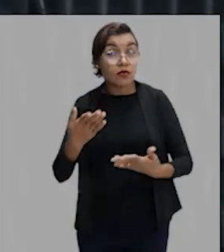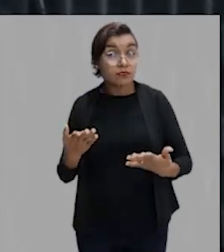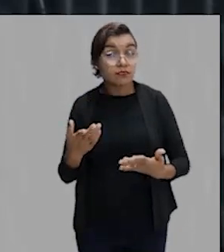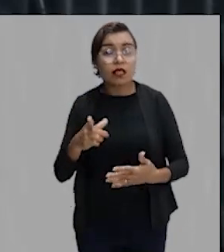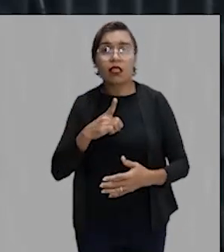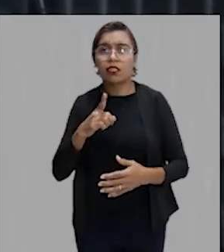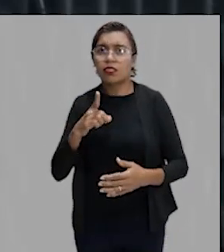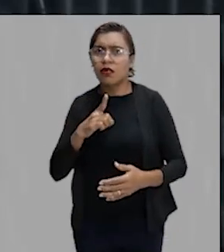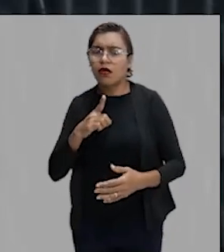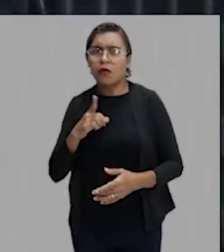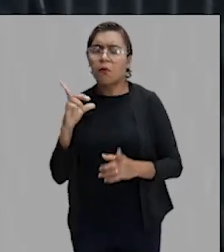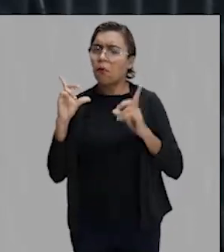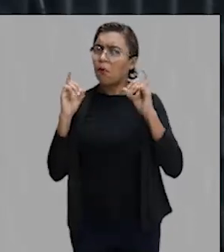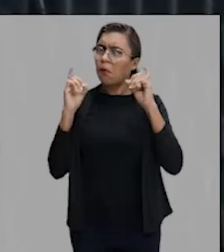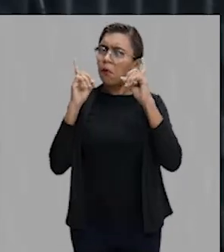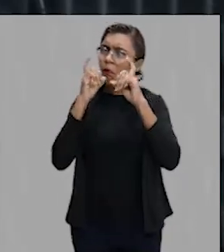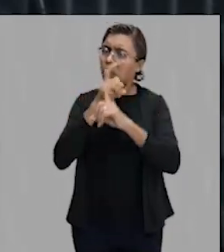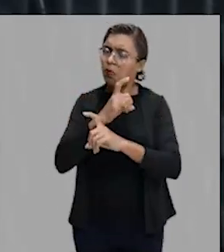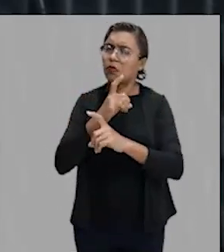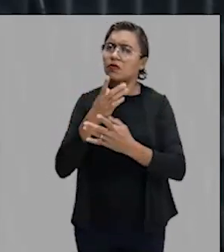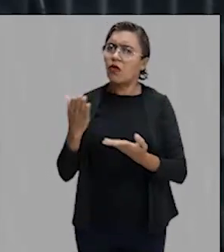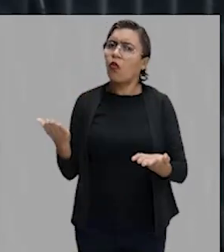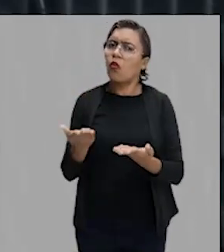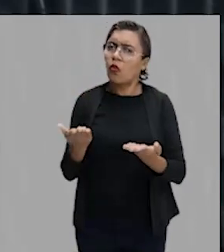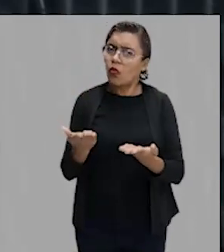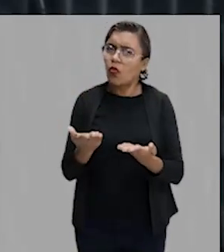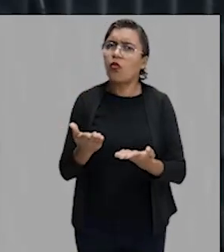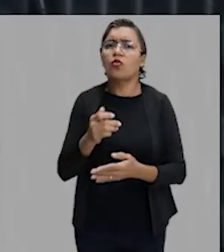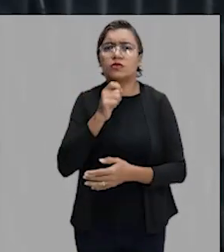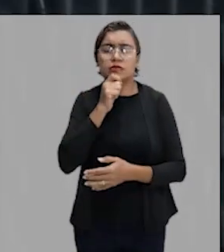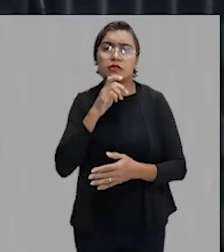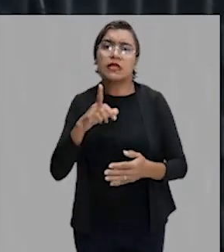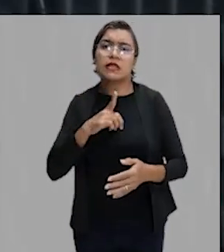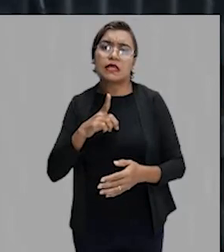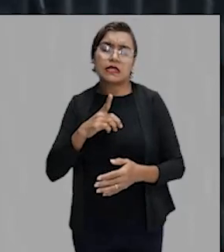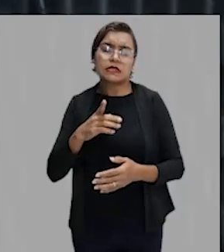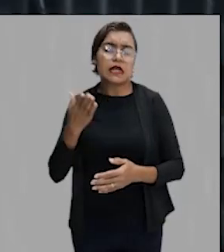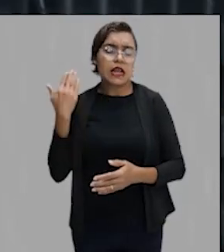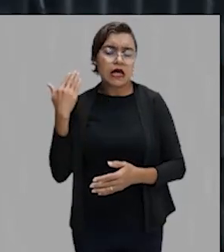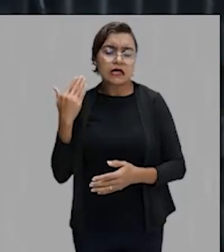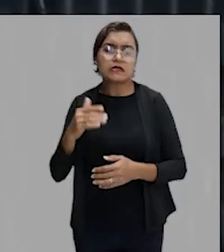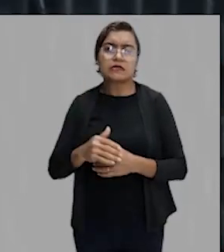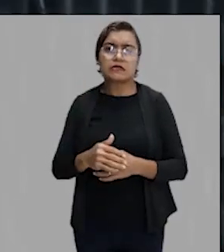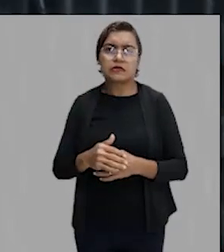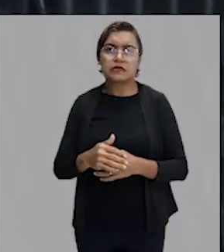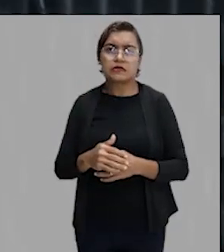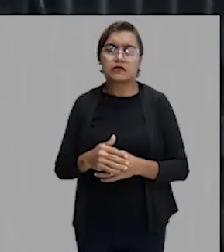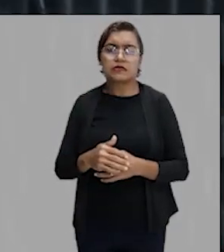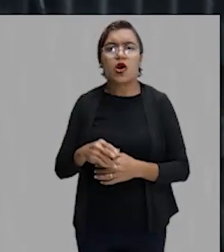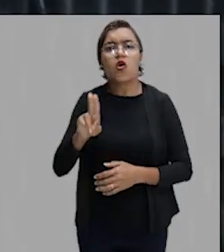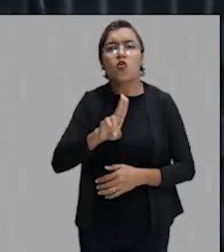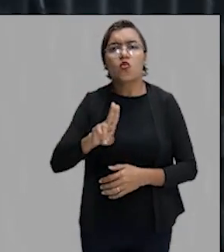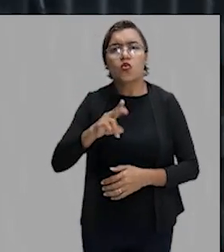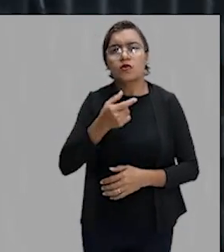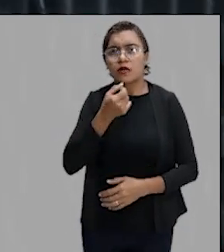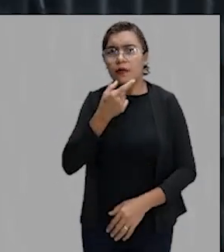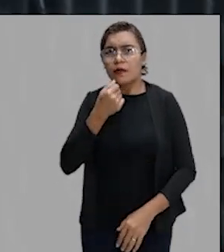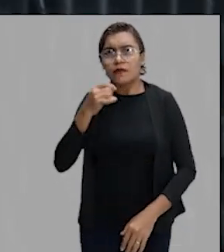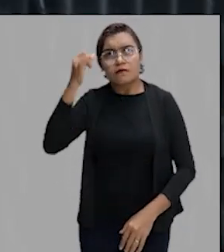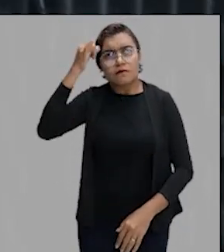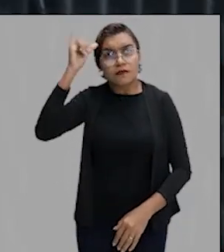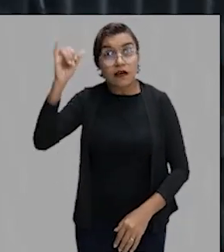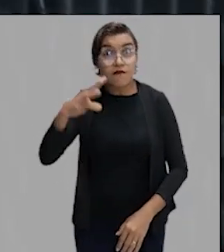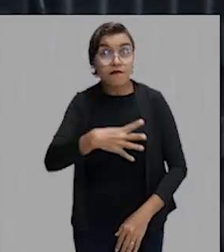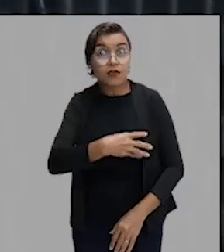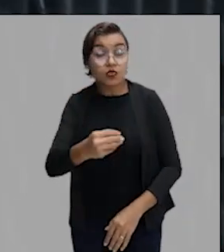essa problemática em relação ao uso dos métodos contraceptivos pelas mulheres que queriam ter aquele controle de natalidade,